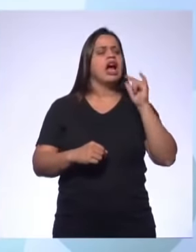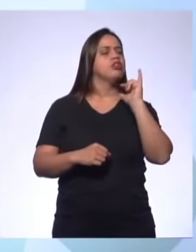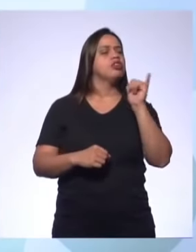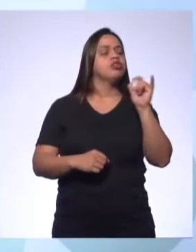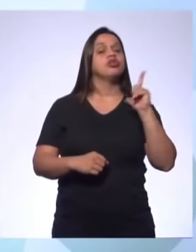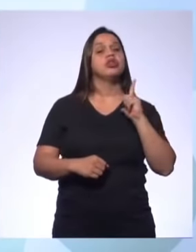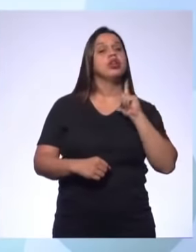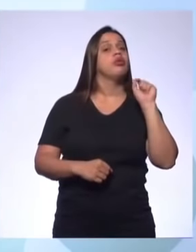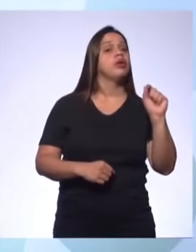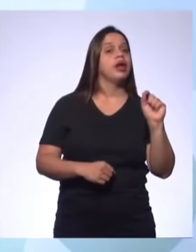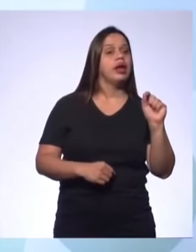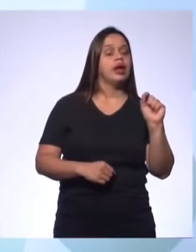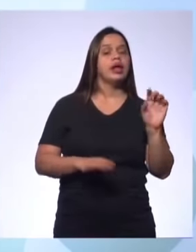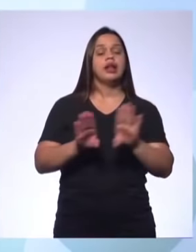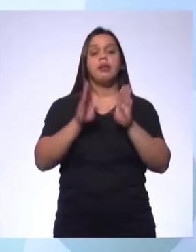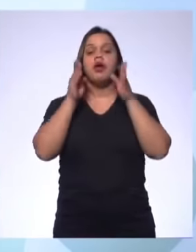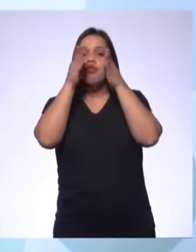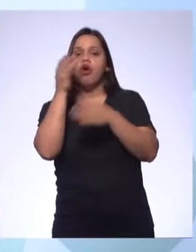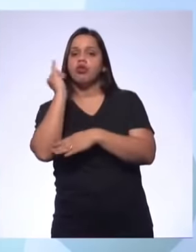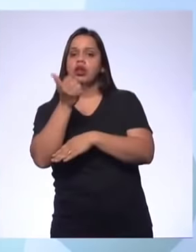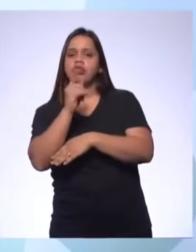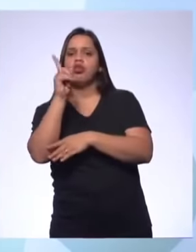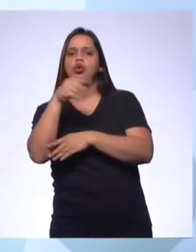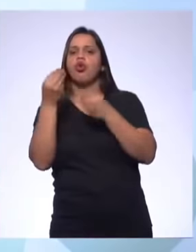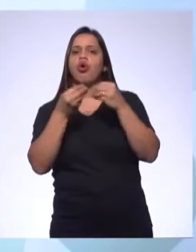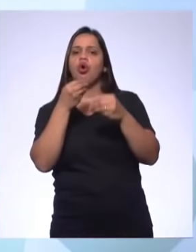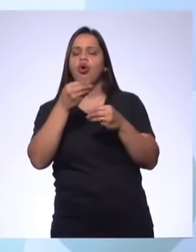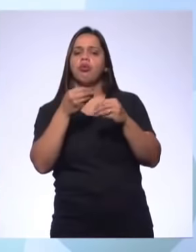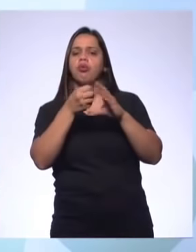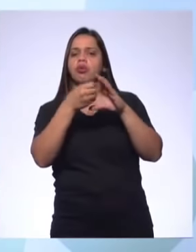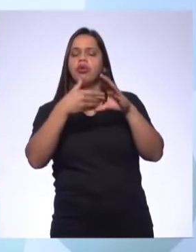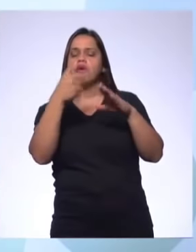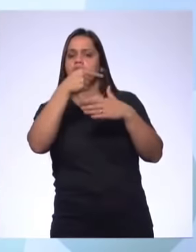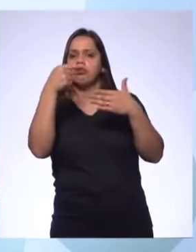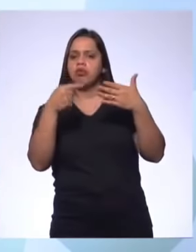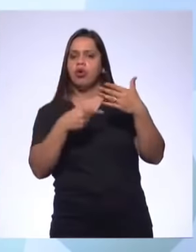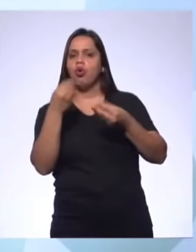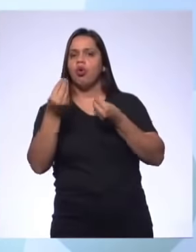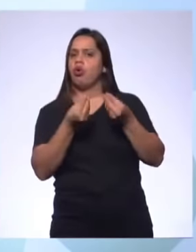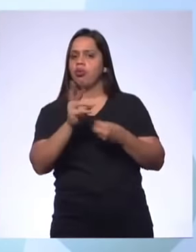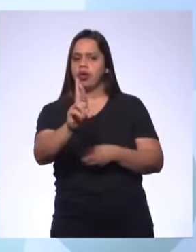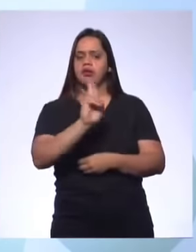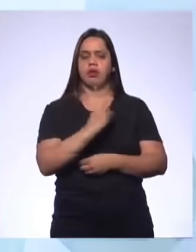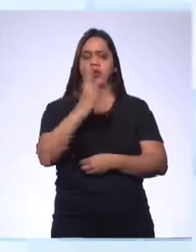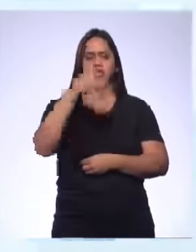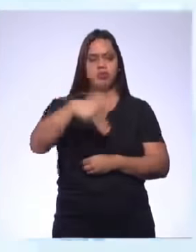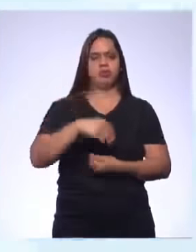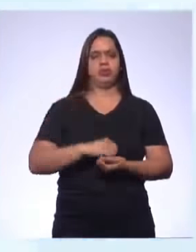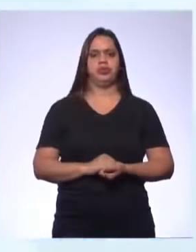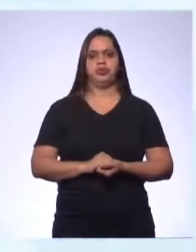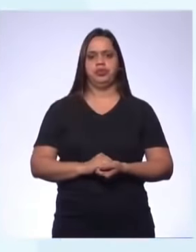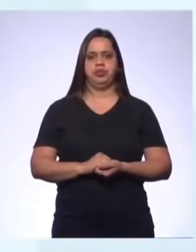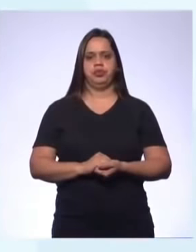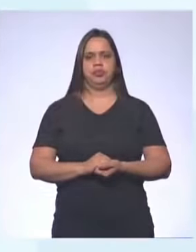ali? E quanto ao foco narrativo, como ele é classificado, certo? Então, responde para a Pro, 2 minutinhos.